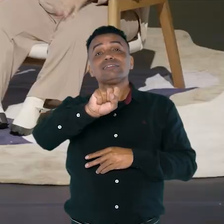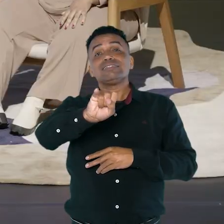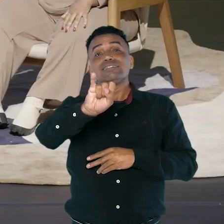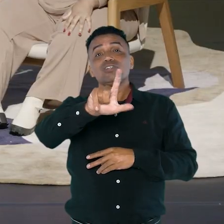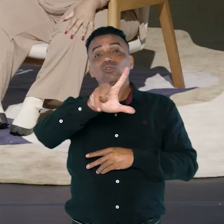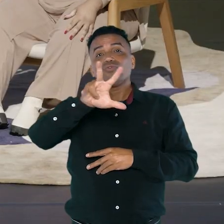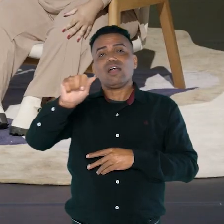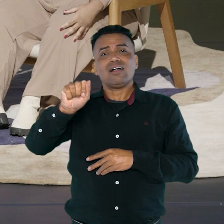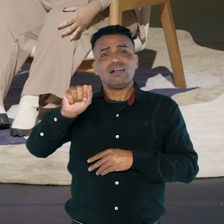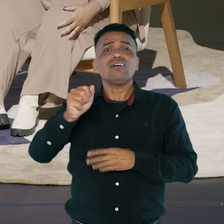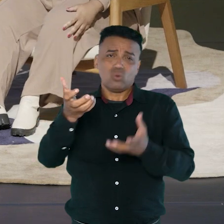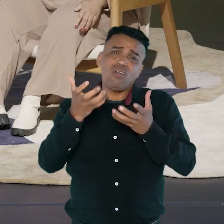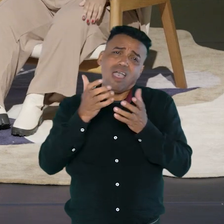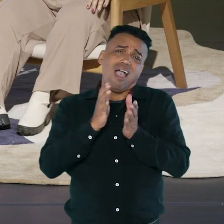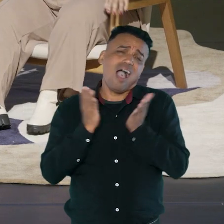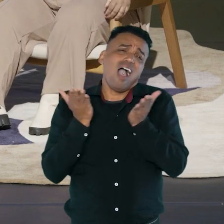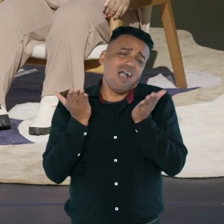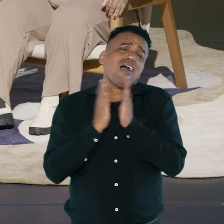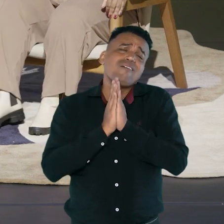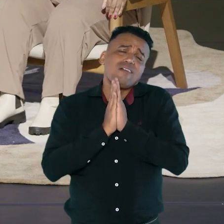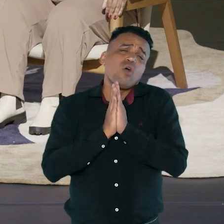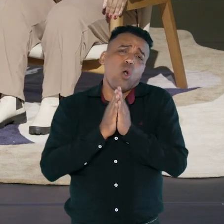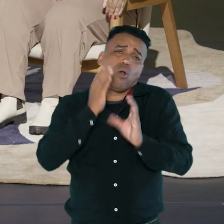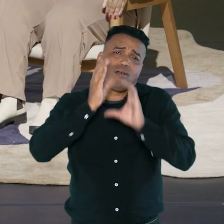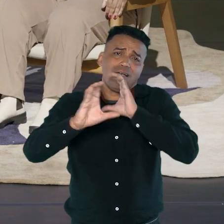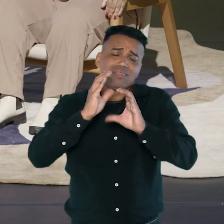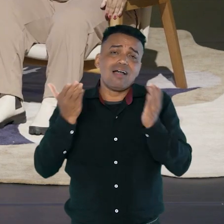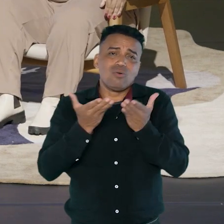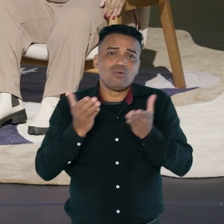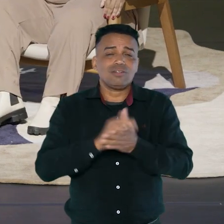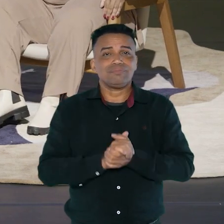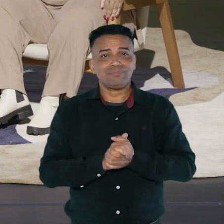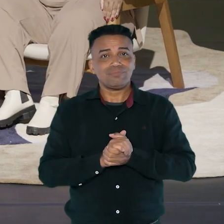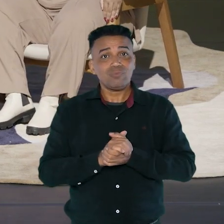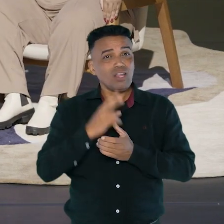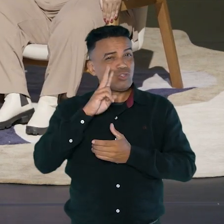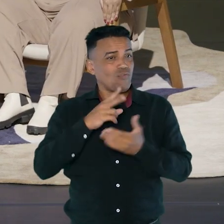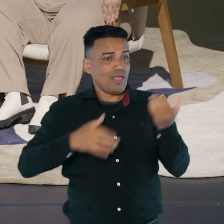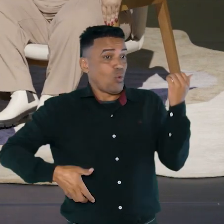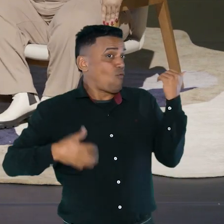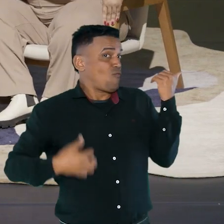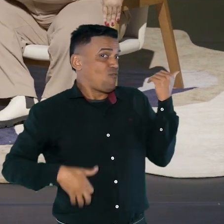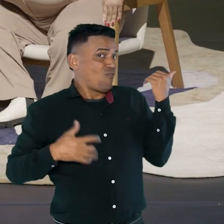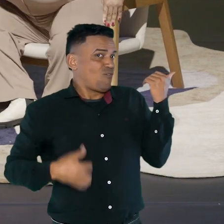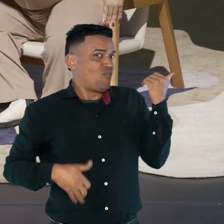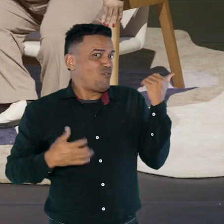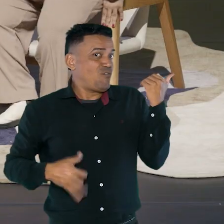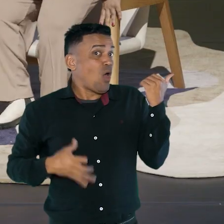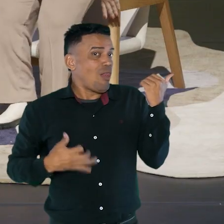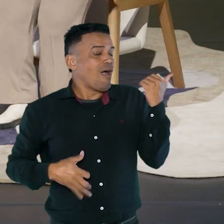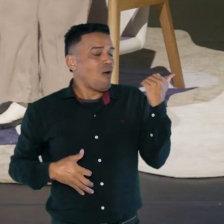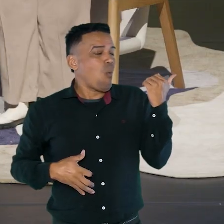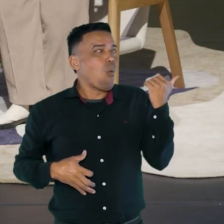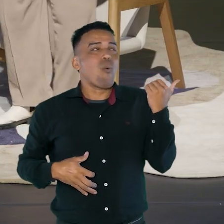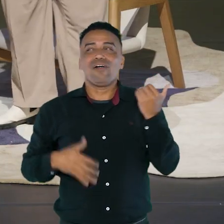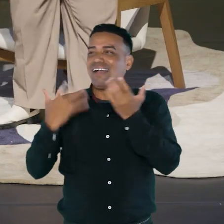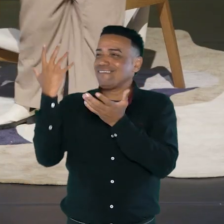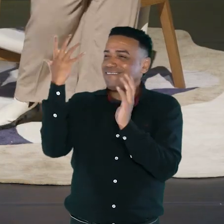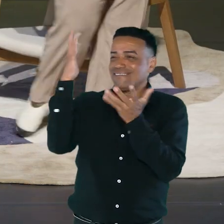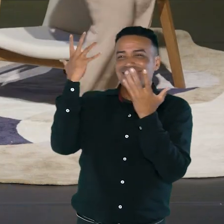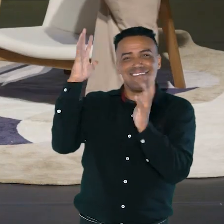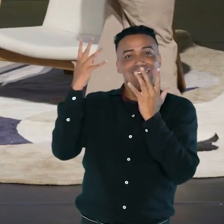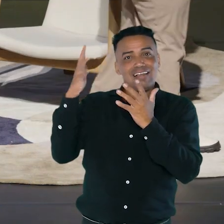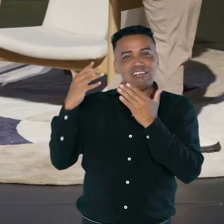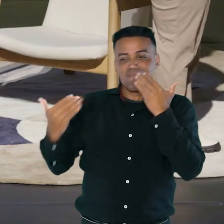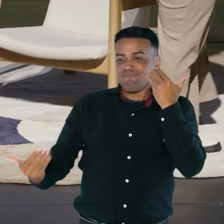Você não quer atravessar a gente agora, não? Pelo amor de Deus. Não é? Eu estou vendo esse violão ali. Semaia aponta para o violão que está ao lado de